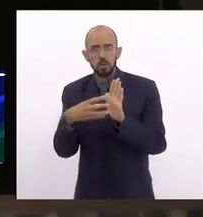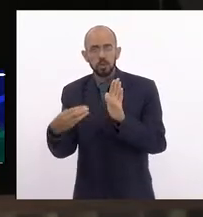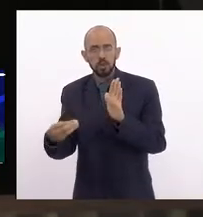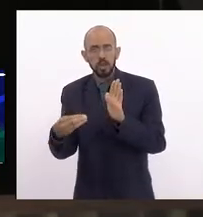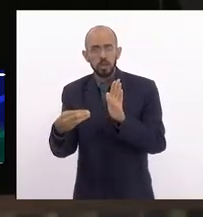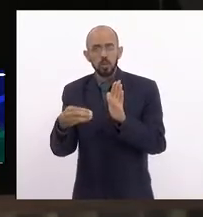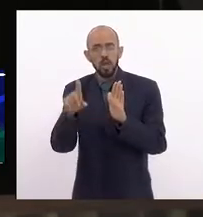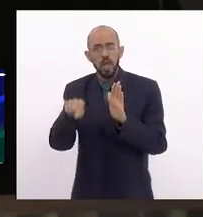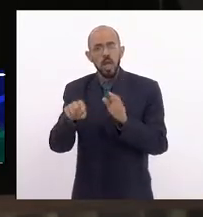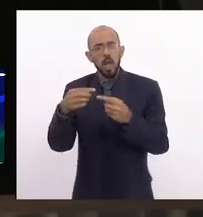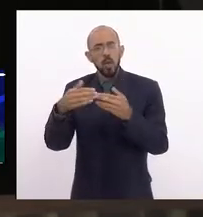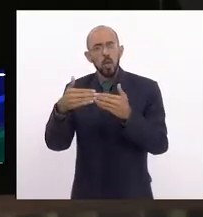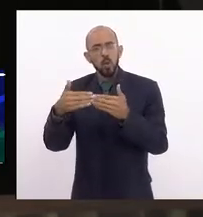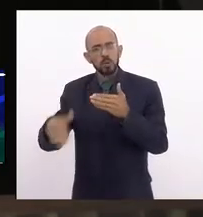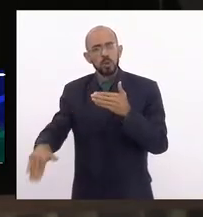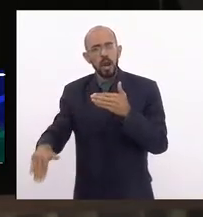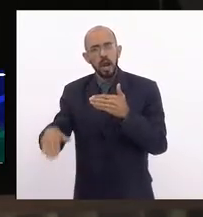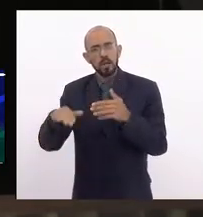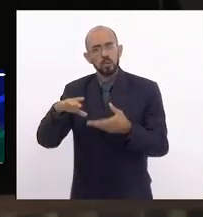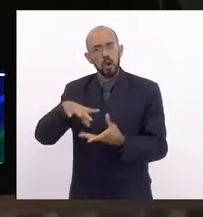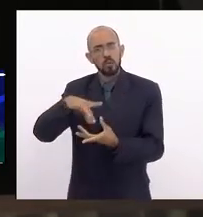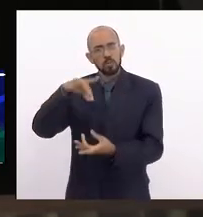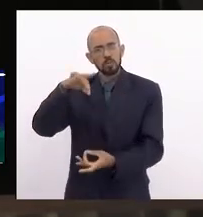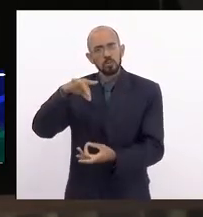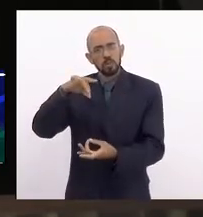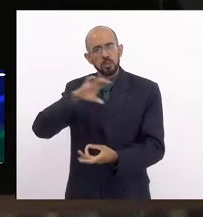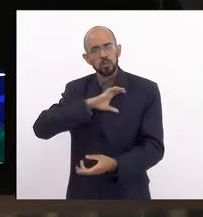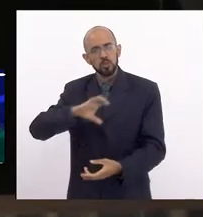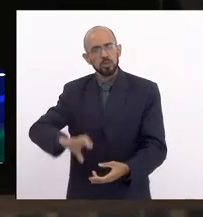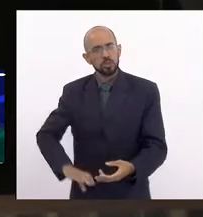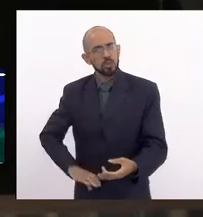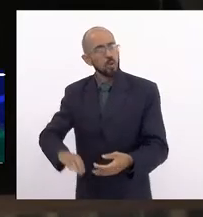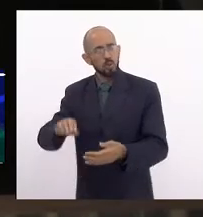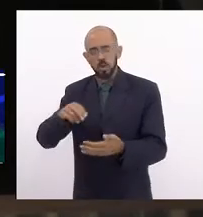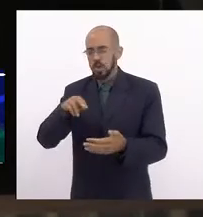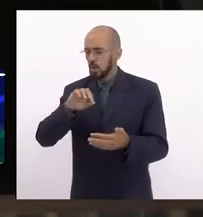Espírito Cristão e totalmente reprovável